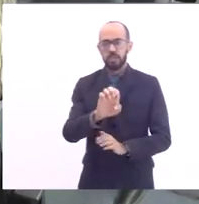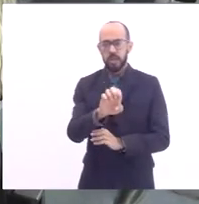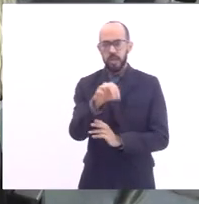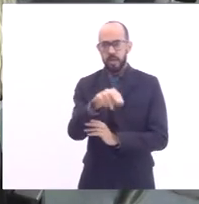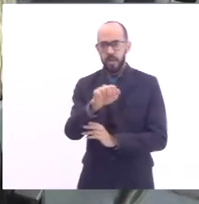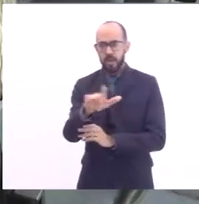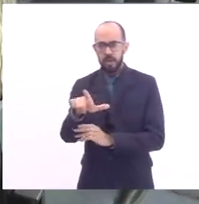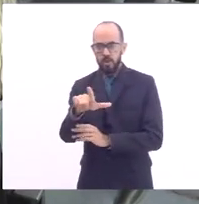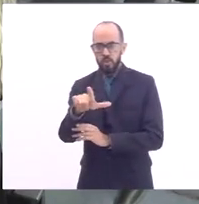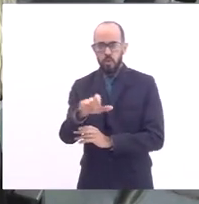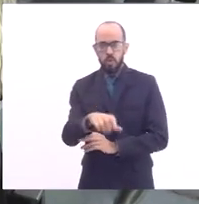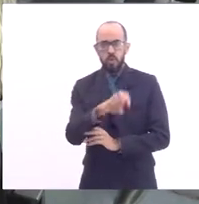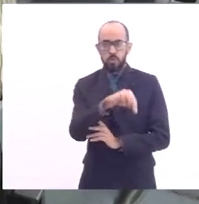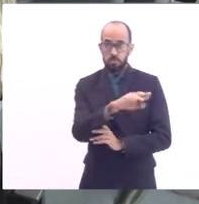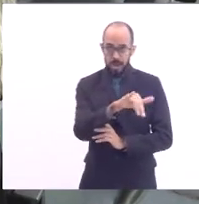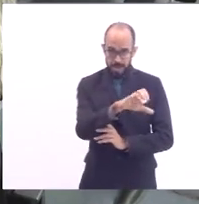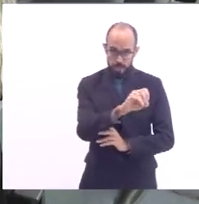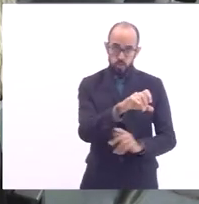Enel,